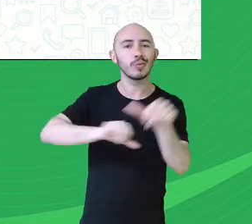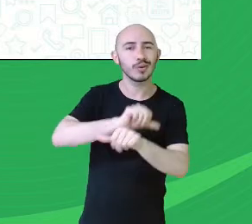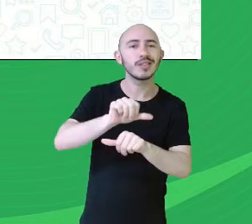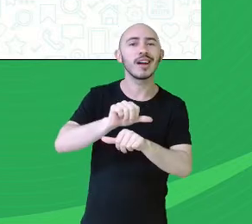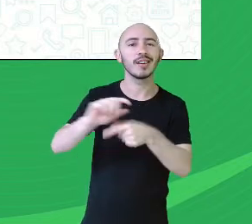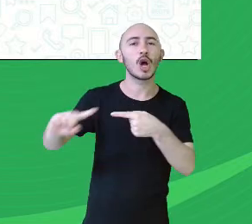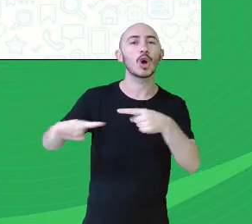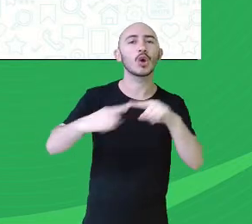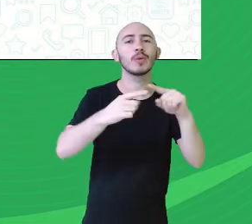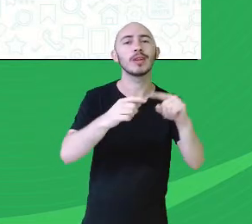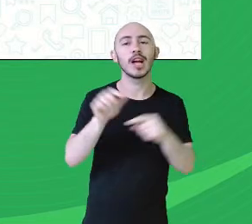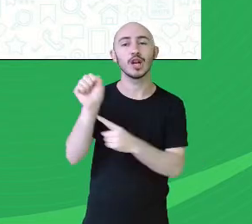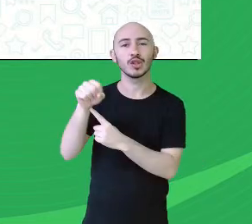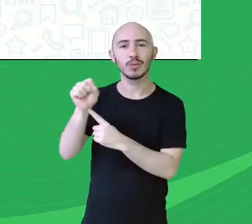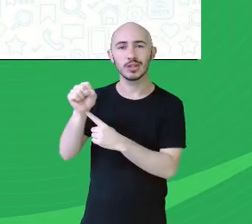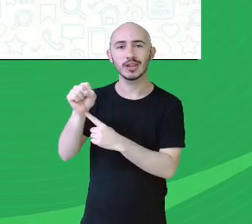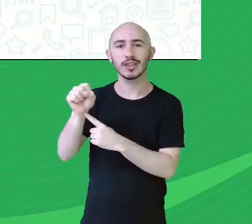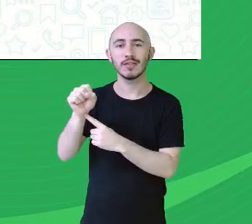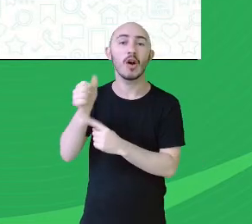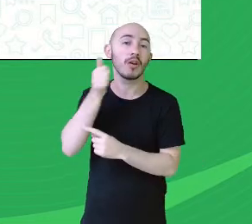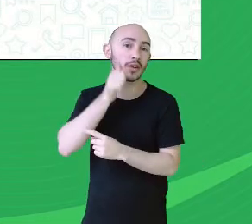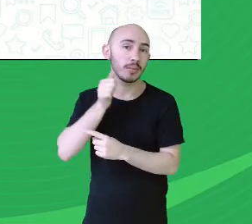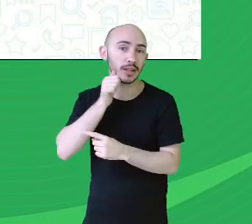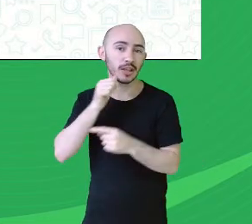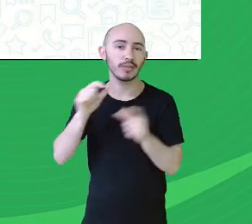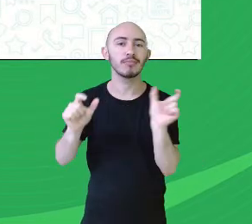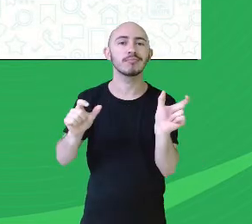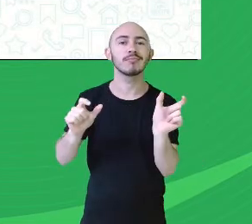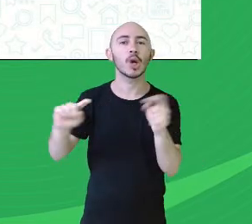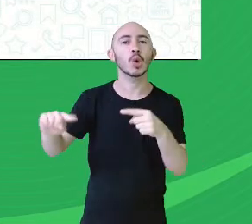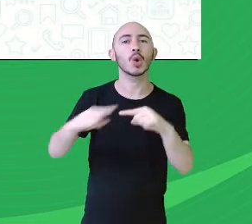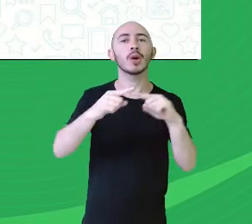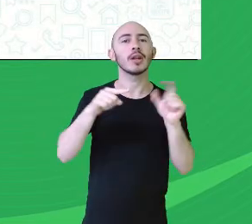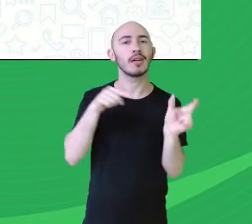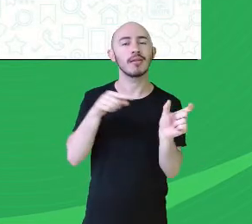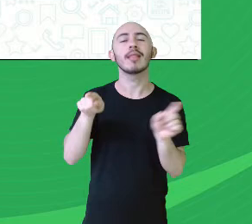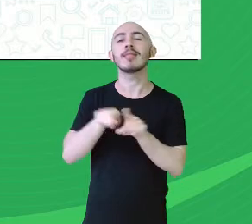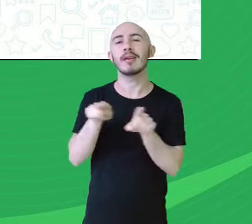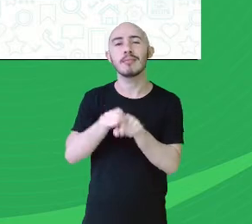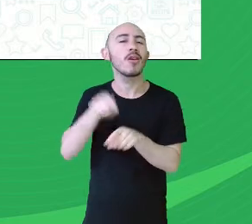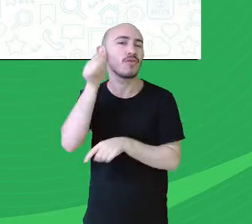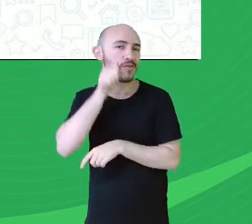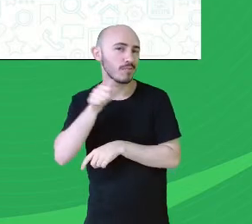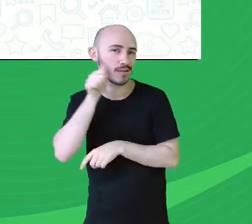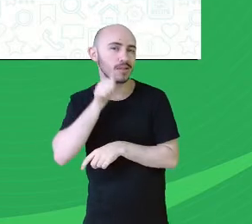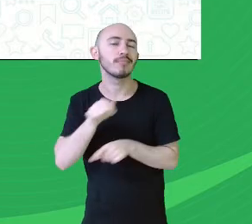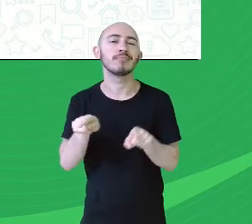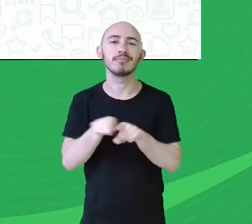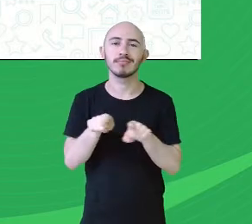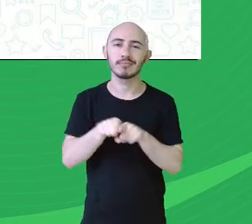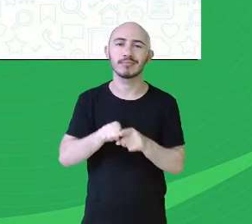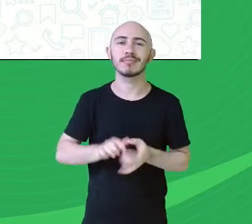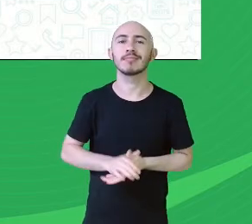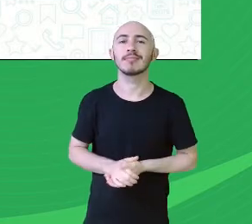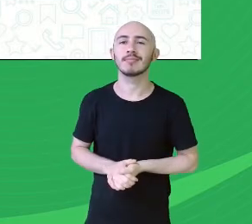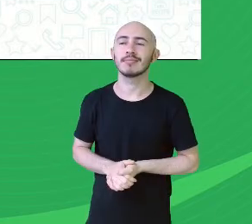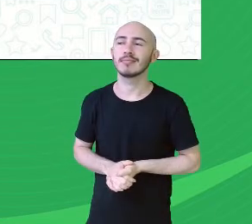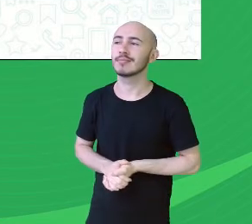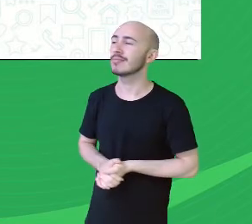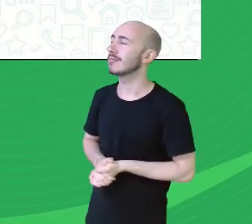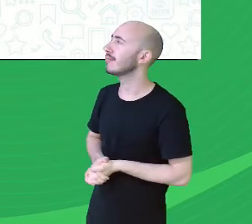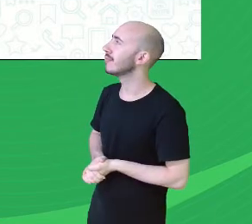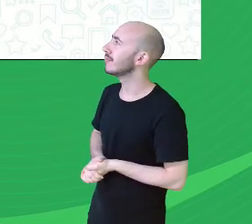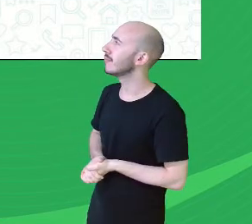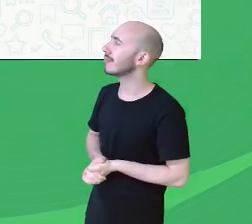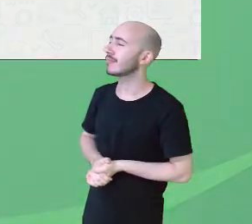acordo com o substantivo. Passou para o feminino, todas as palavras que o acompanham, passou para o feminino também. Então,